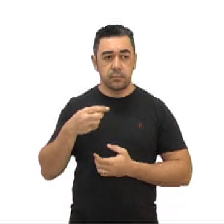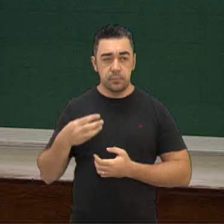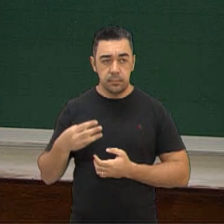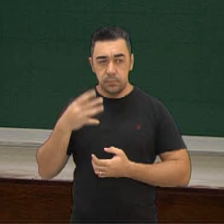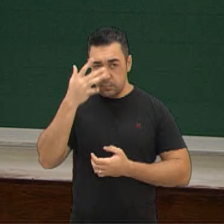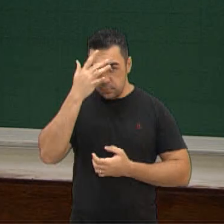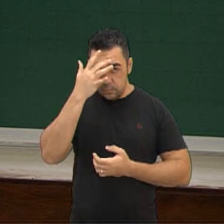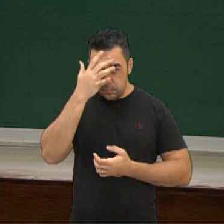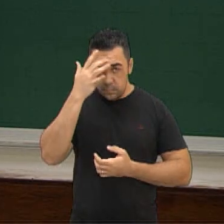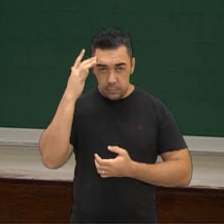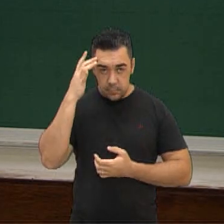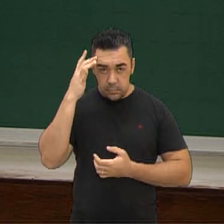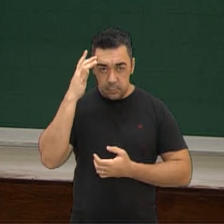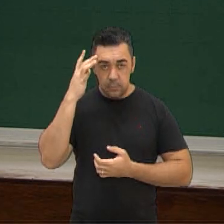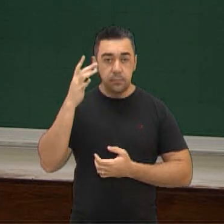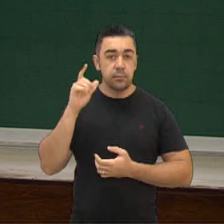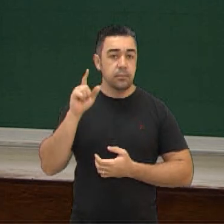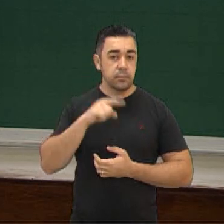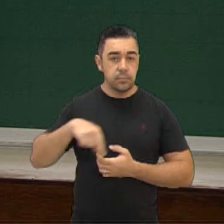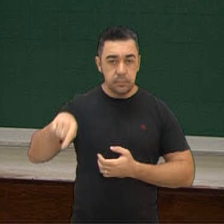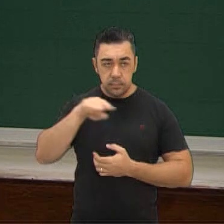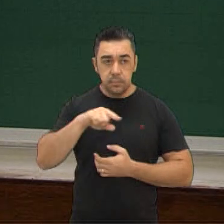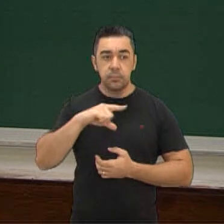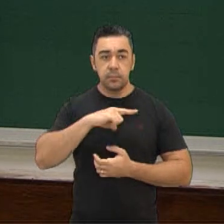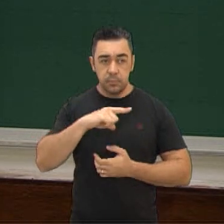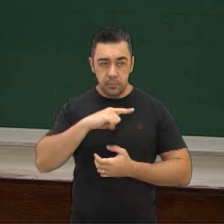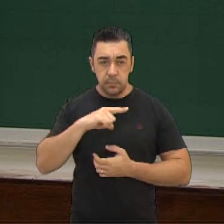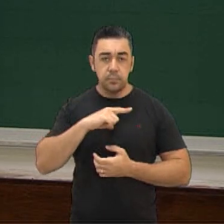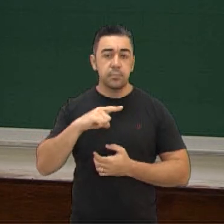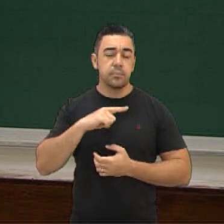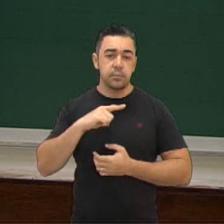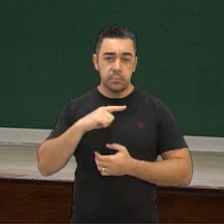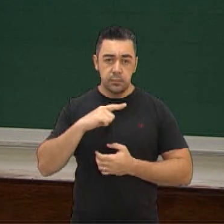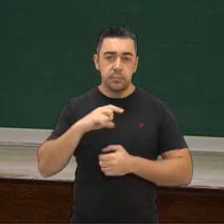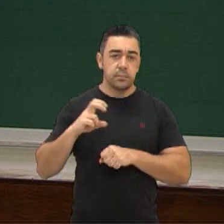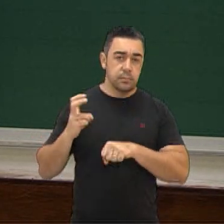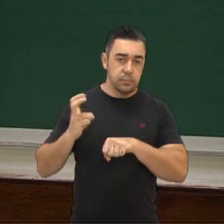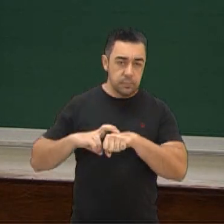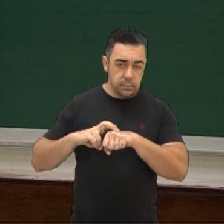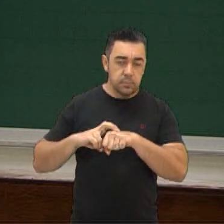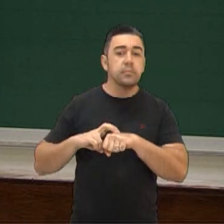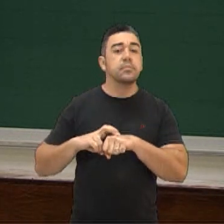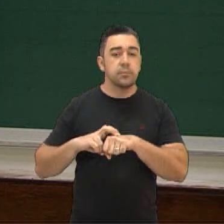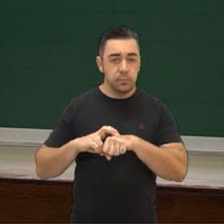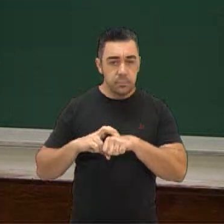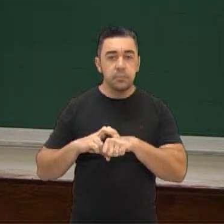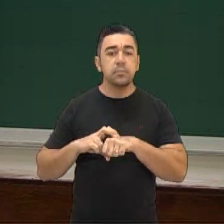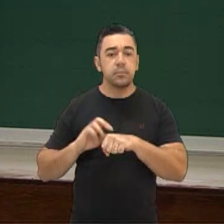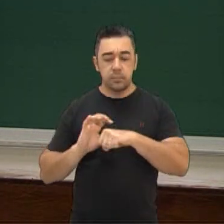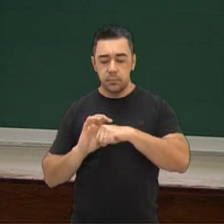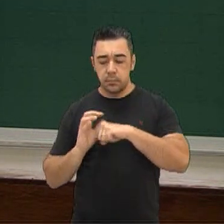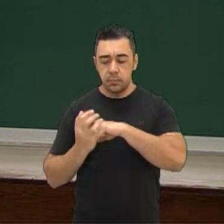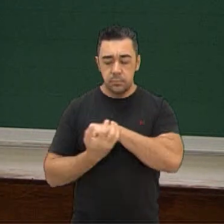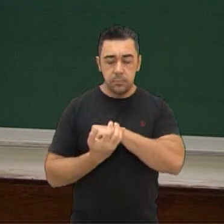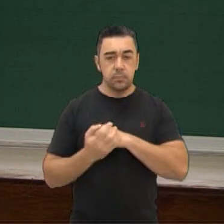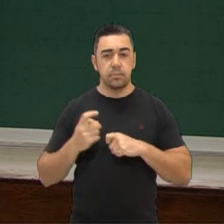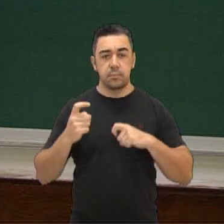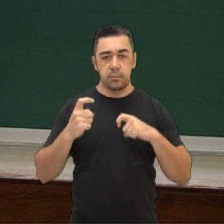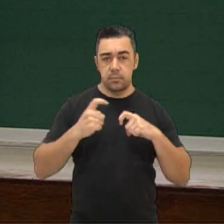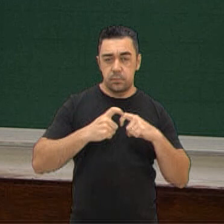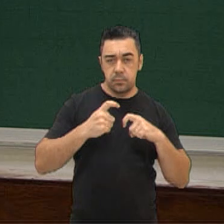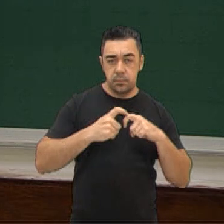semana. 173 pessoas que trabalham em la área de la salud, médicos,